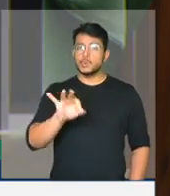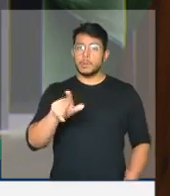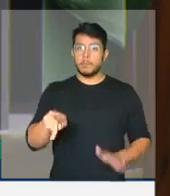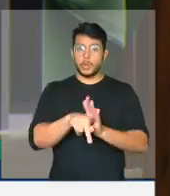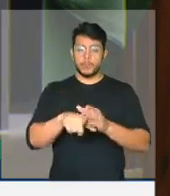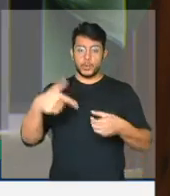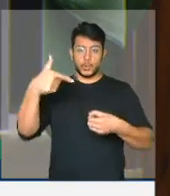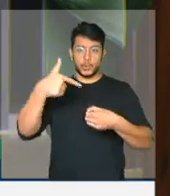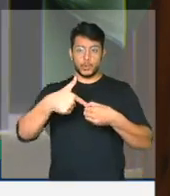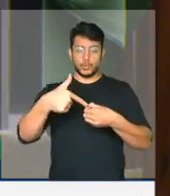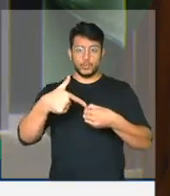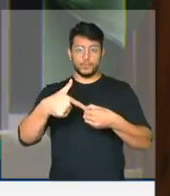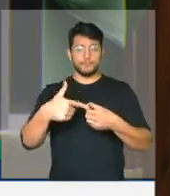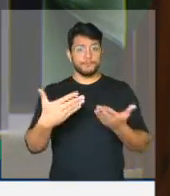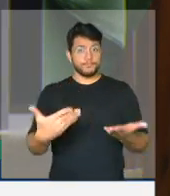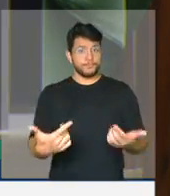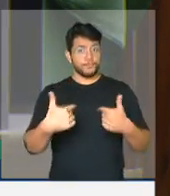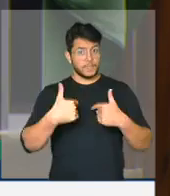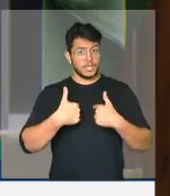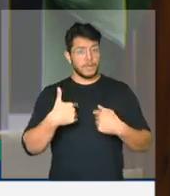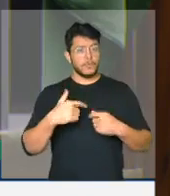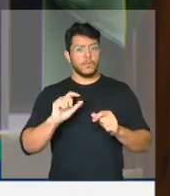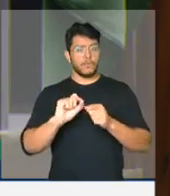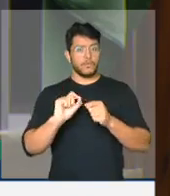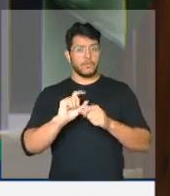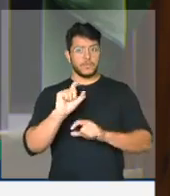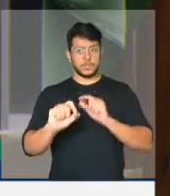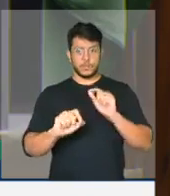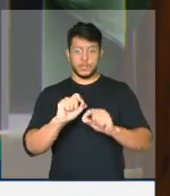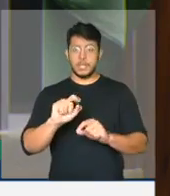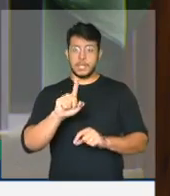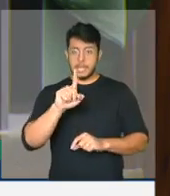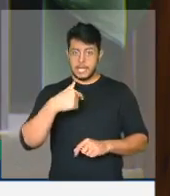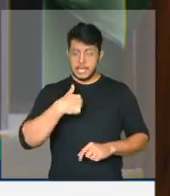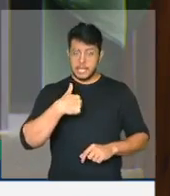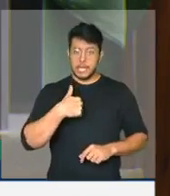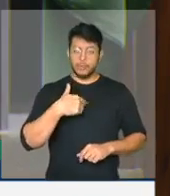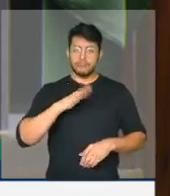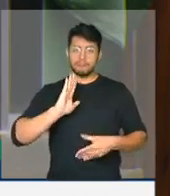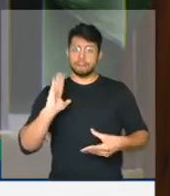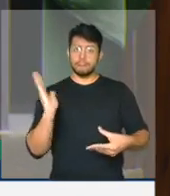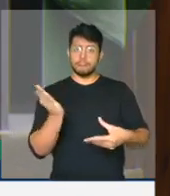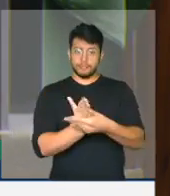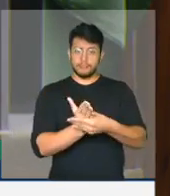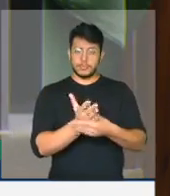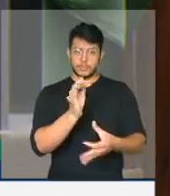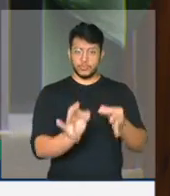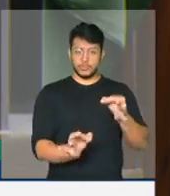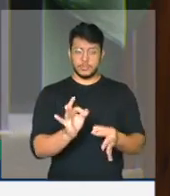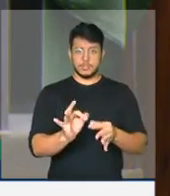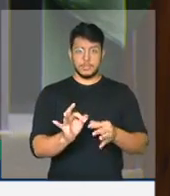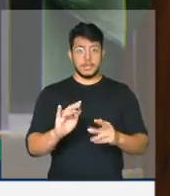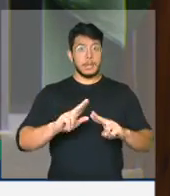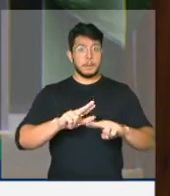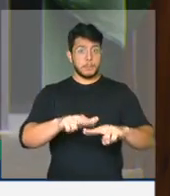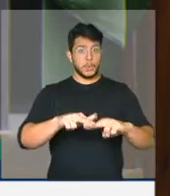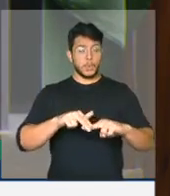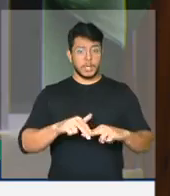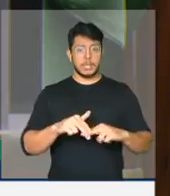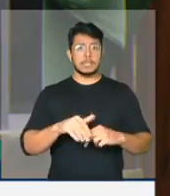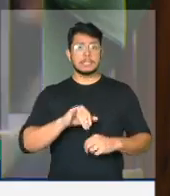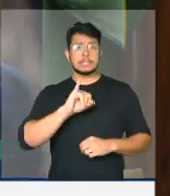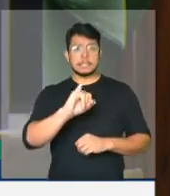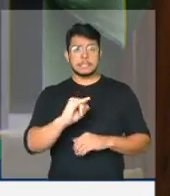opinião, o aumento da alíquota por decreto é ilegal. Tanto porque não respeita a Constituição no que diz